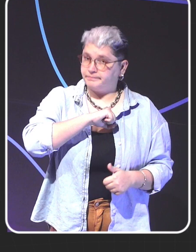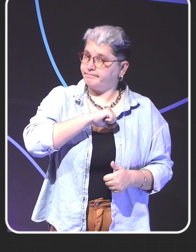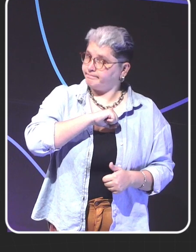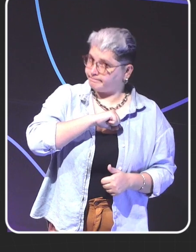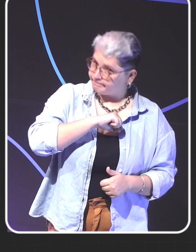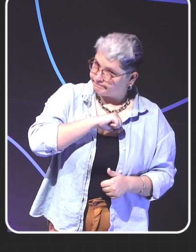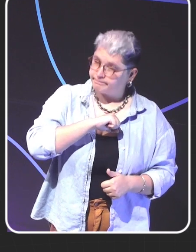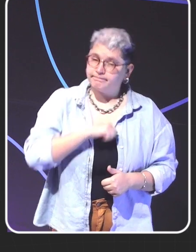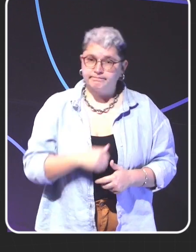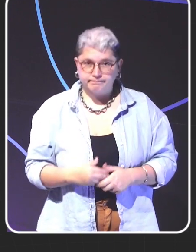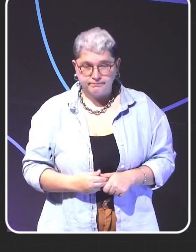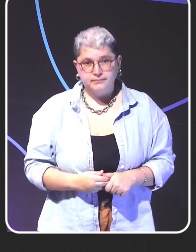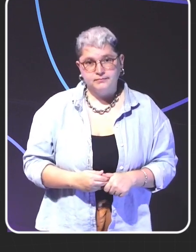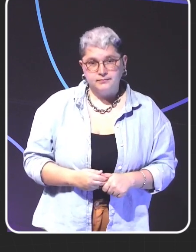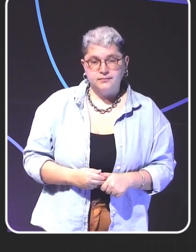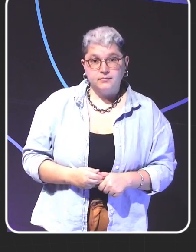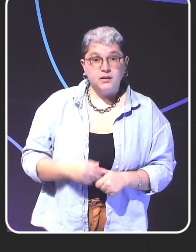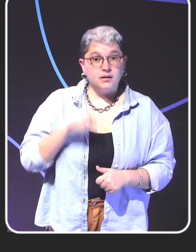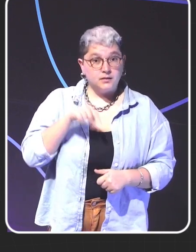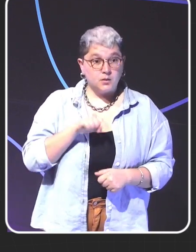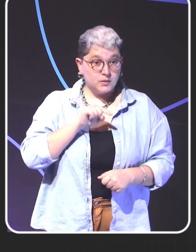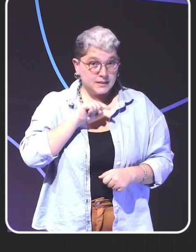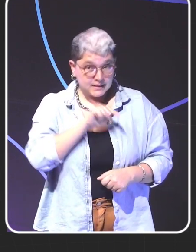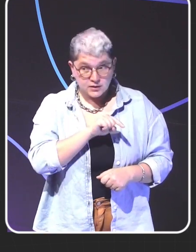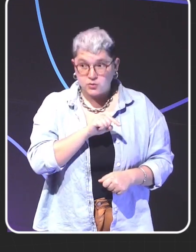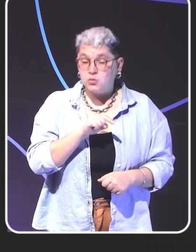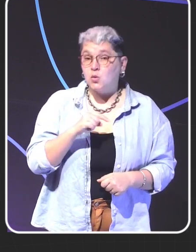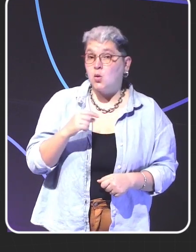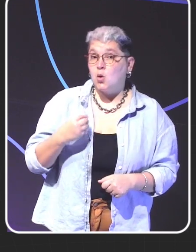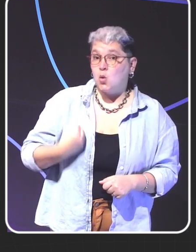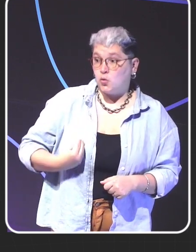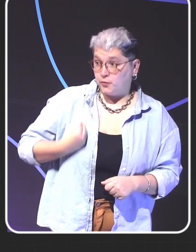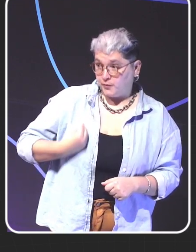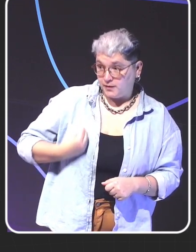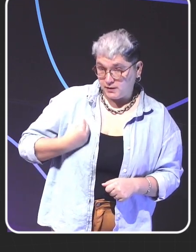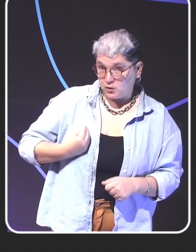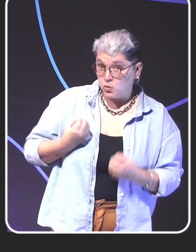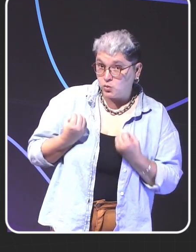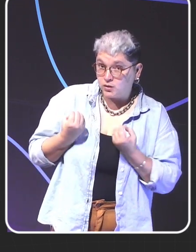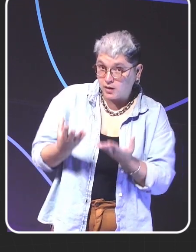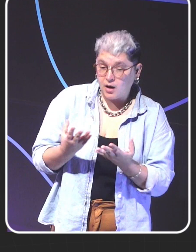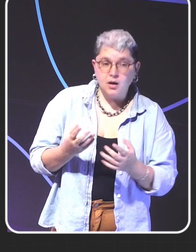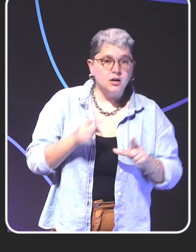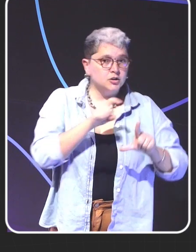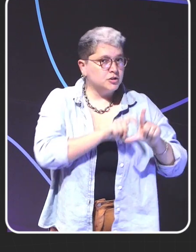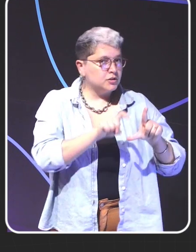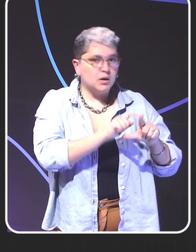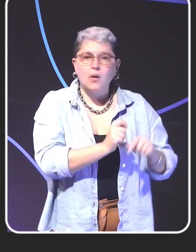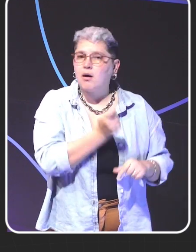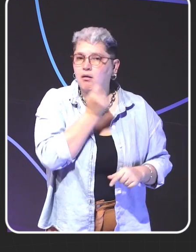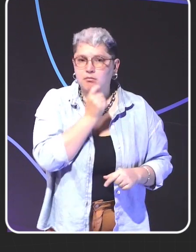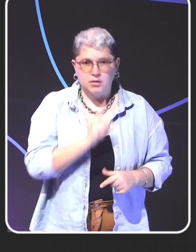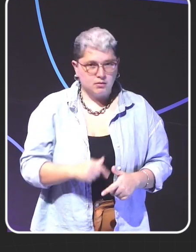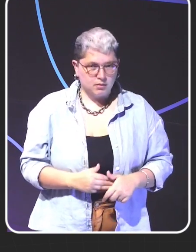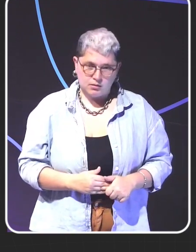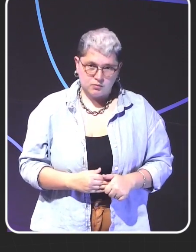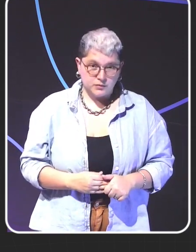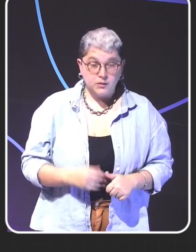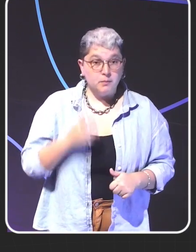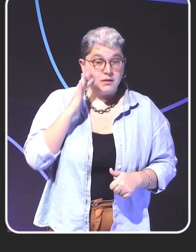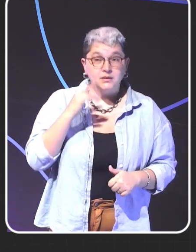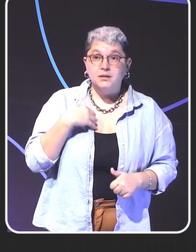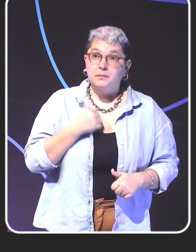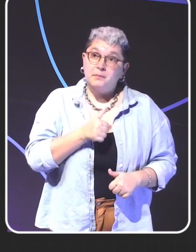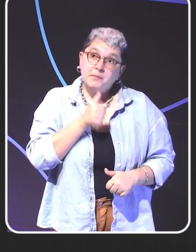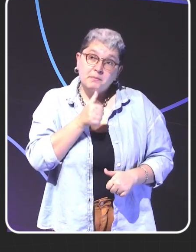coisas que o físico propicia e o digital ainda não, né? Essa intersecção. Então, sua bebida favorita perto de